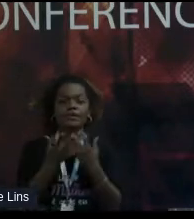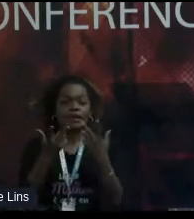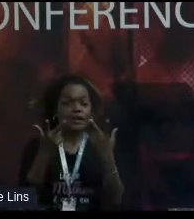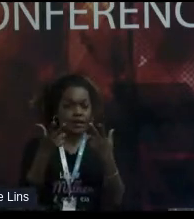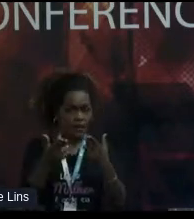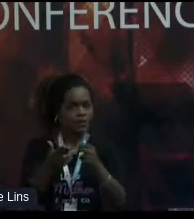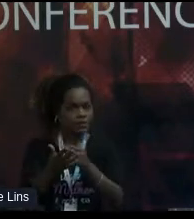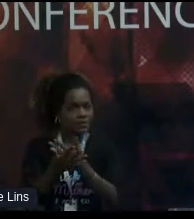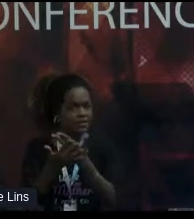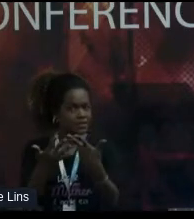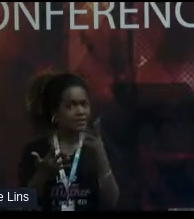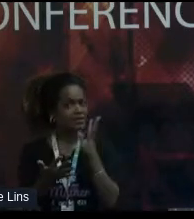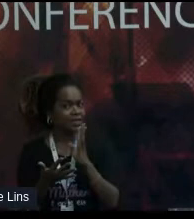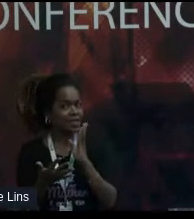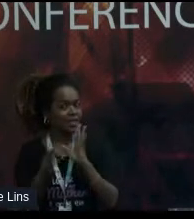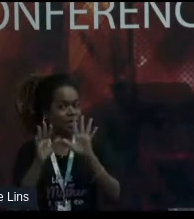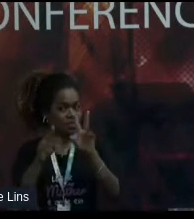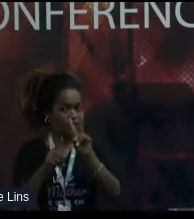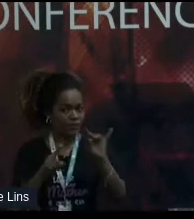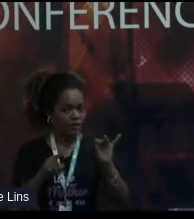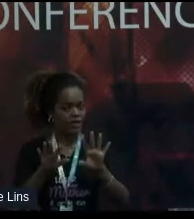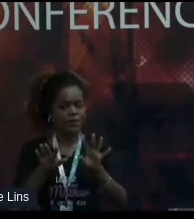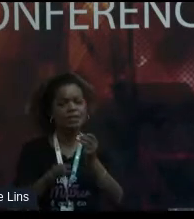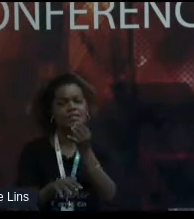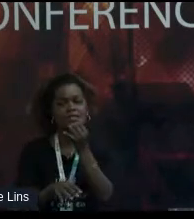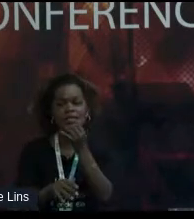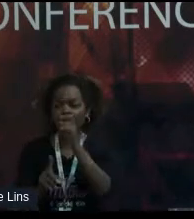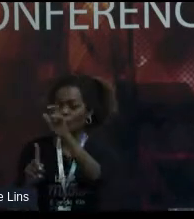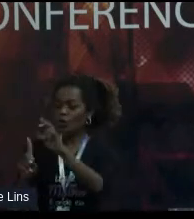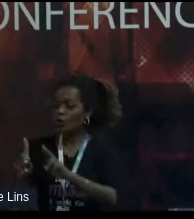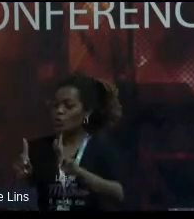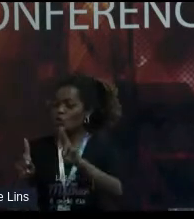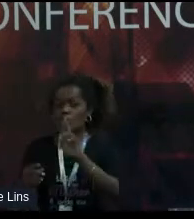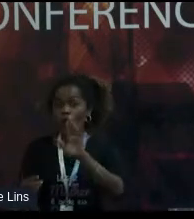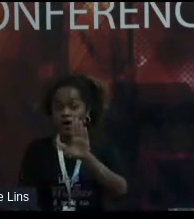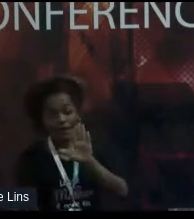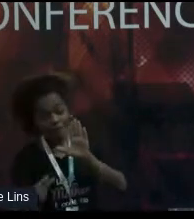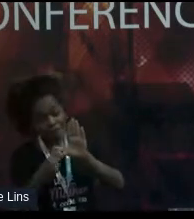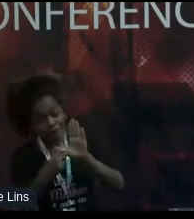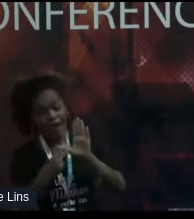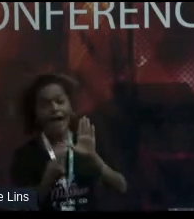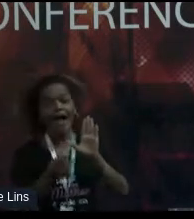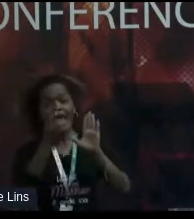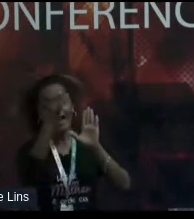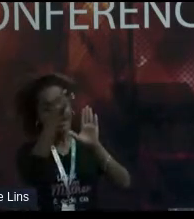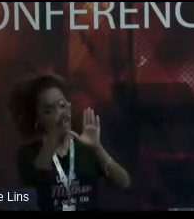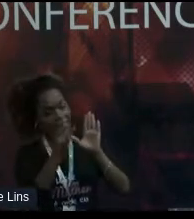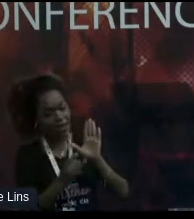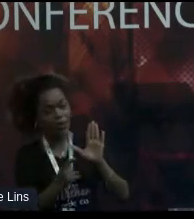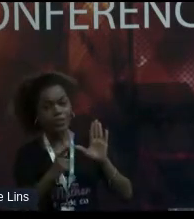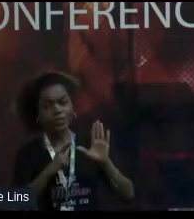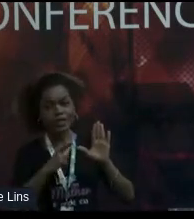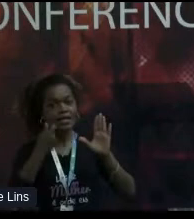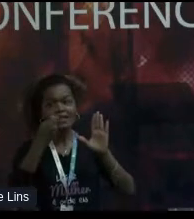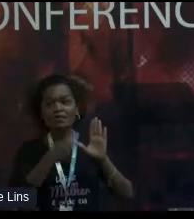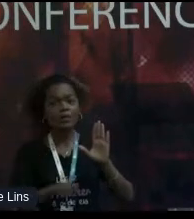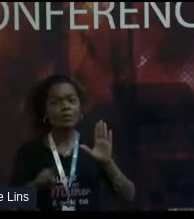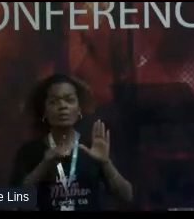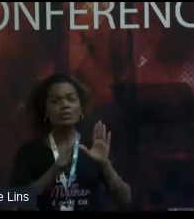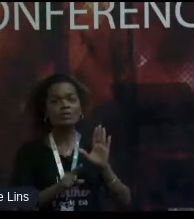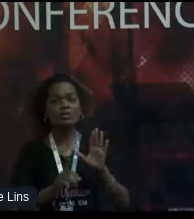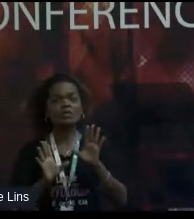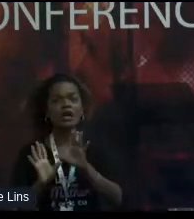bacanas, hein? Ó, vai permitir que o usuário identifique cada componente sem precisar de contexto